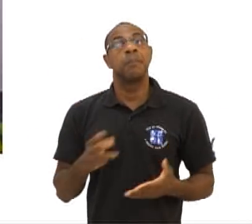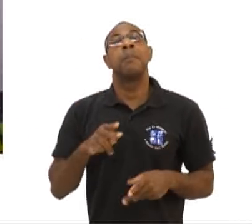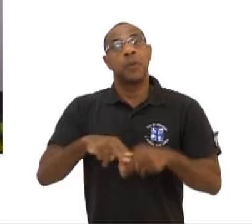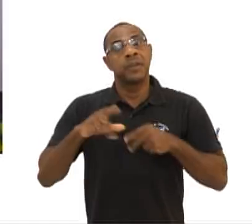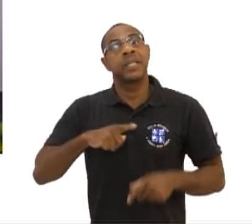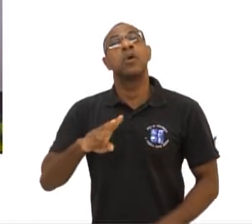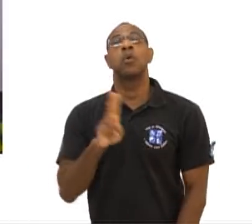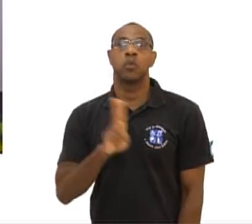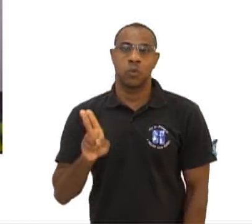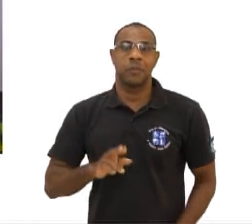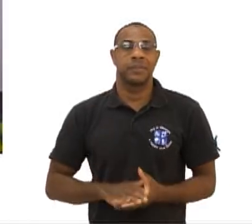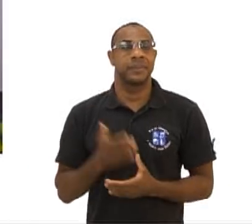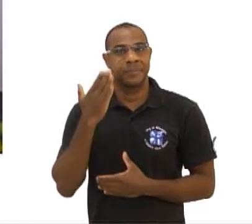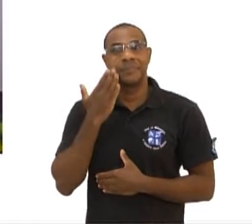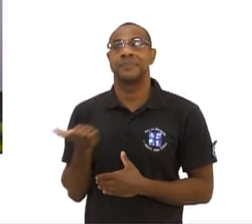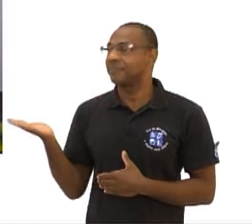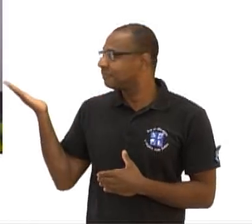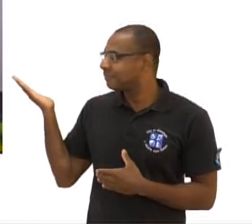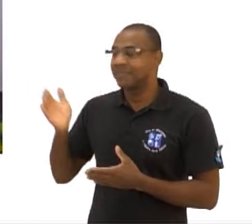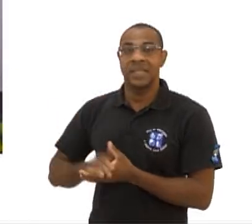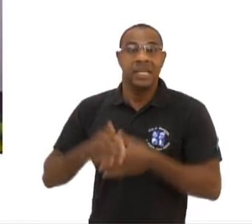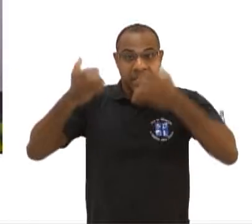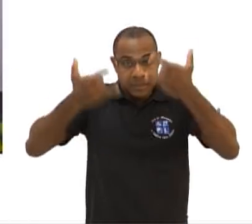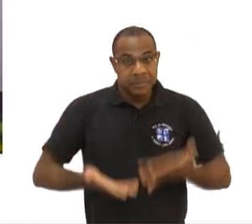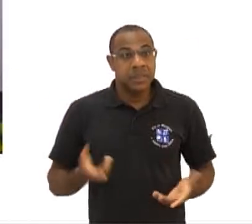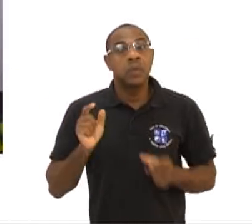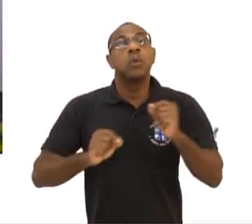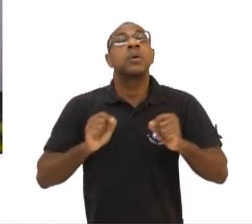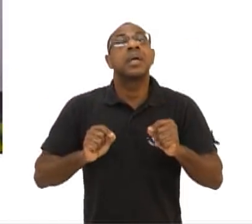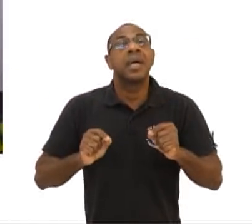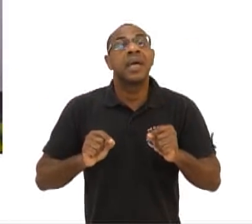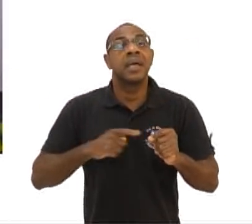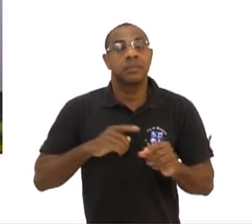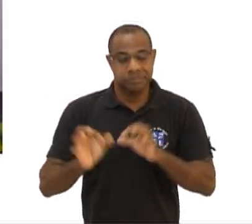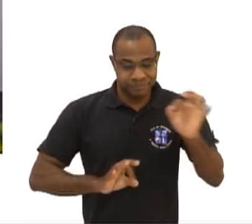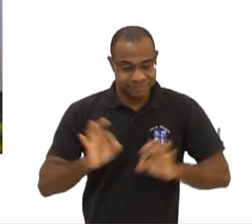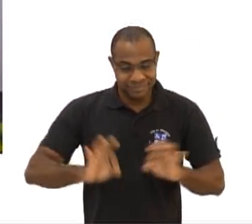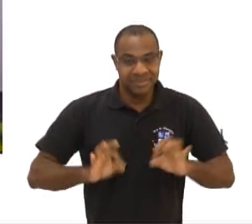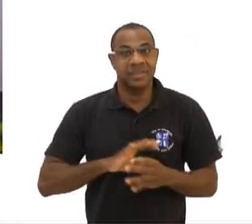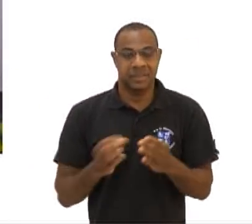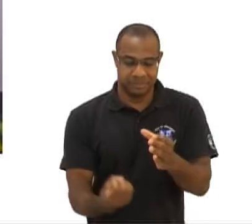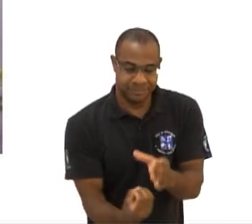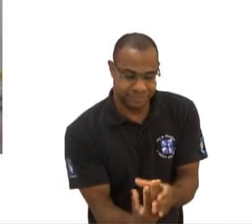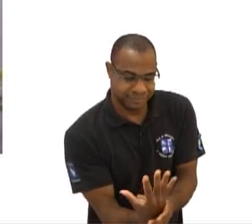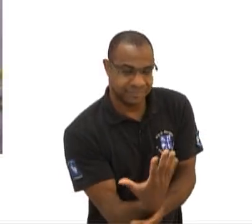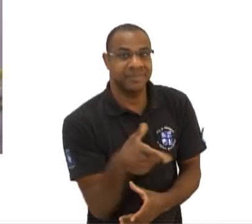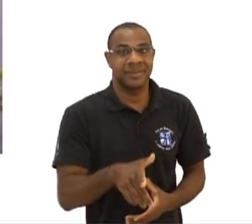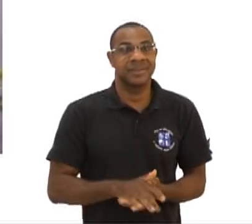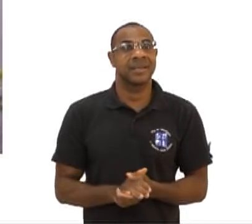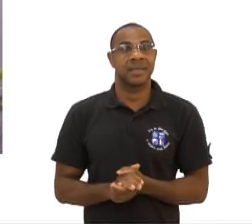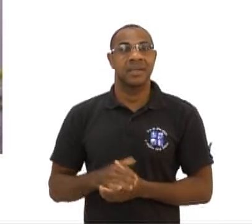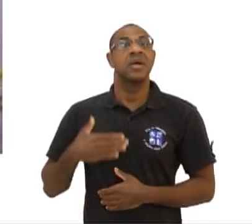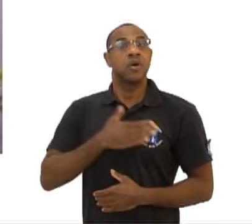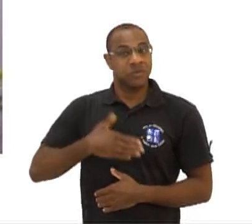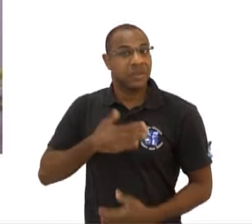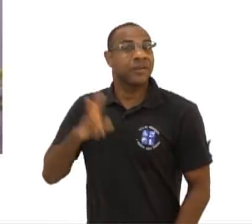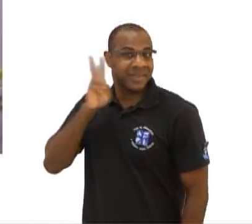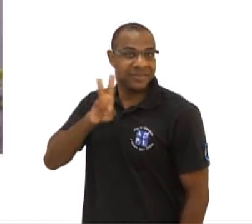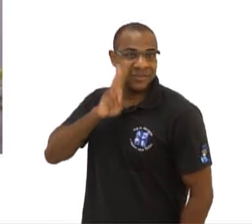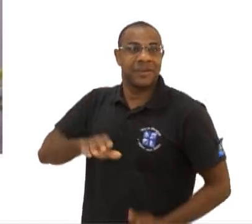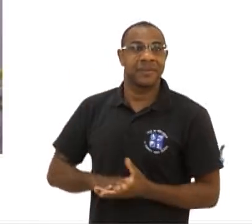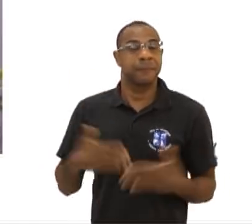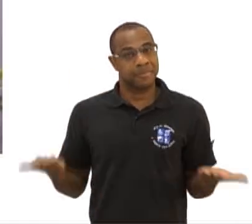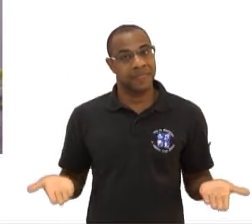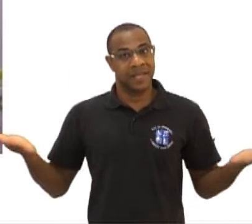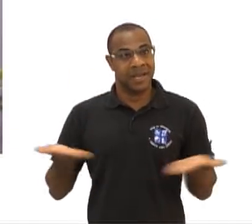nome. Mani, o nome da Índia, oca, porque ela foi plantada no meio da oca. Gostaram dessa história?